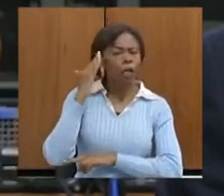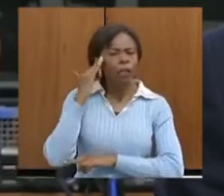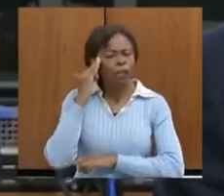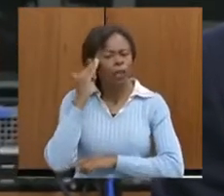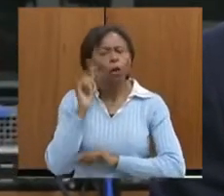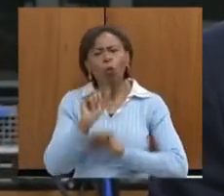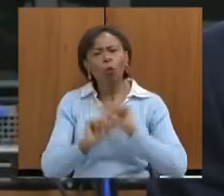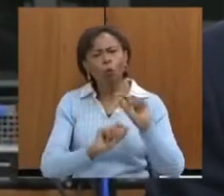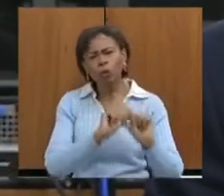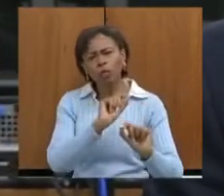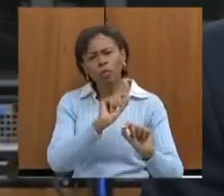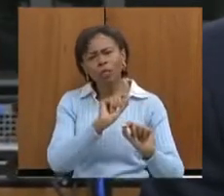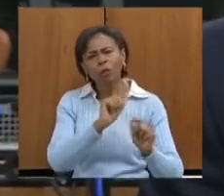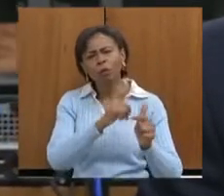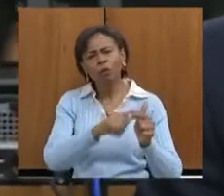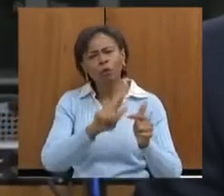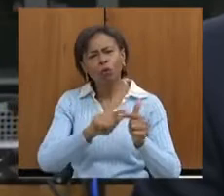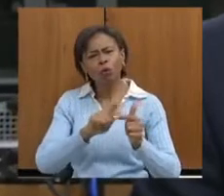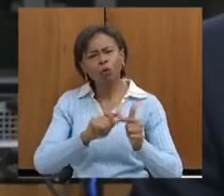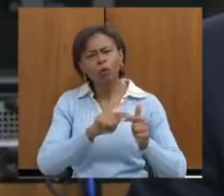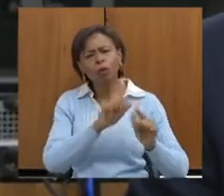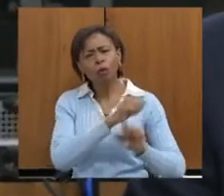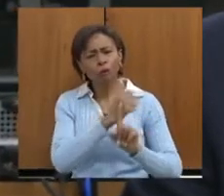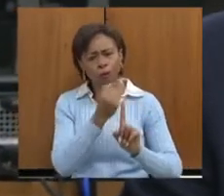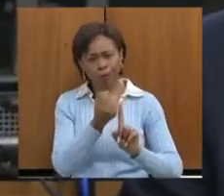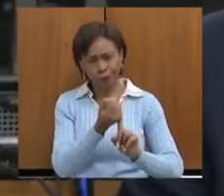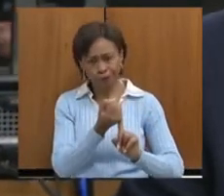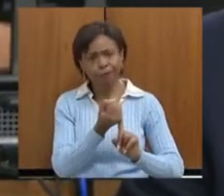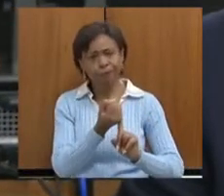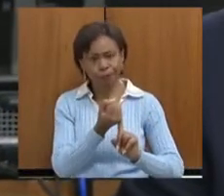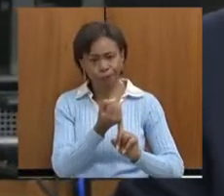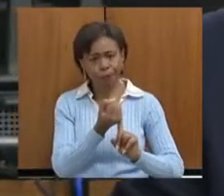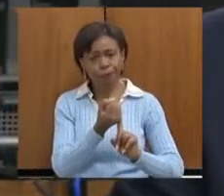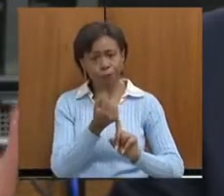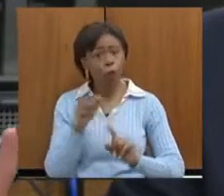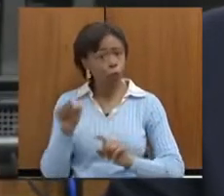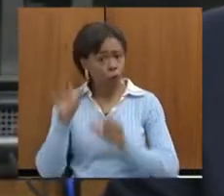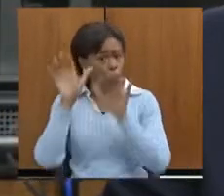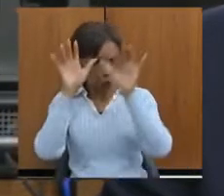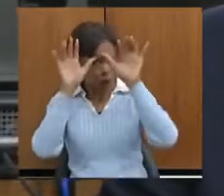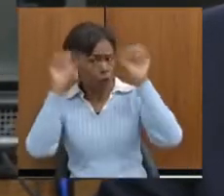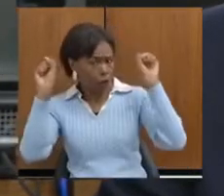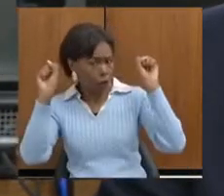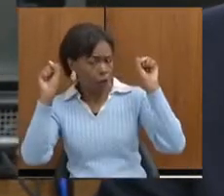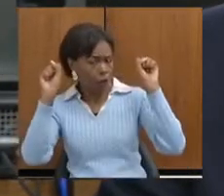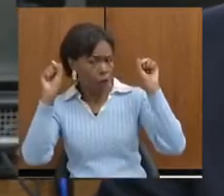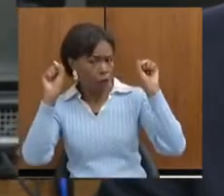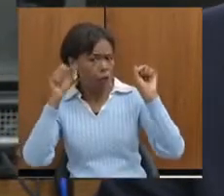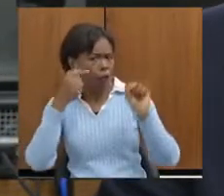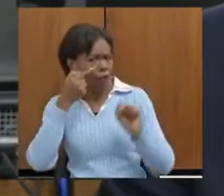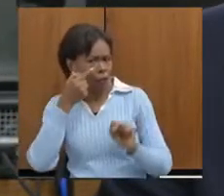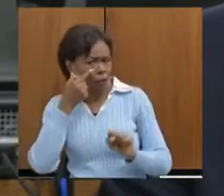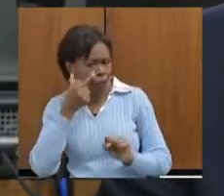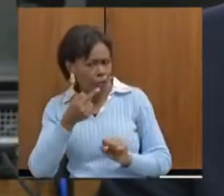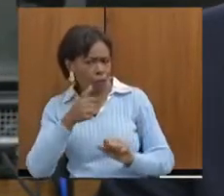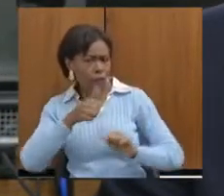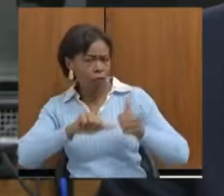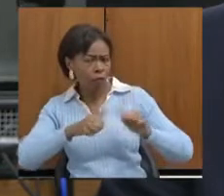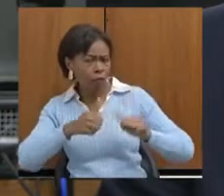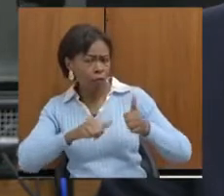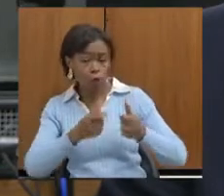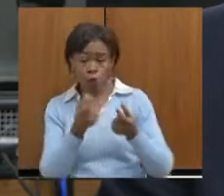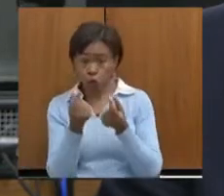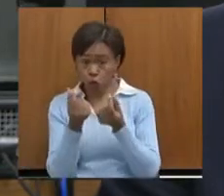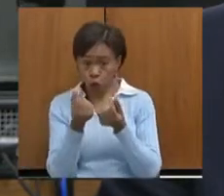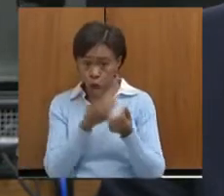passa e isso o tribunal precisa verificar se os escassos recursos públicos estão sendo aplicados